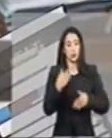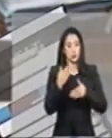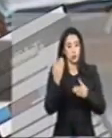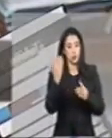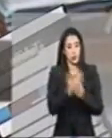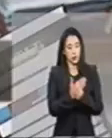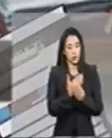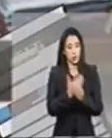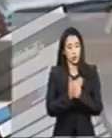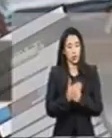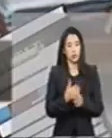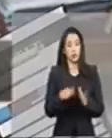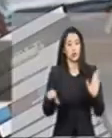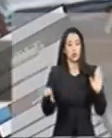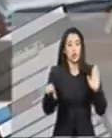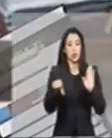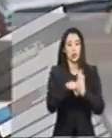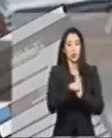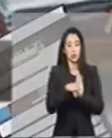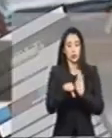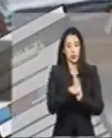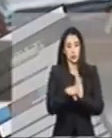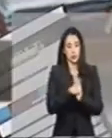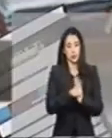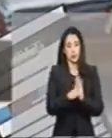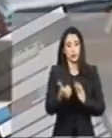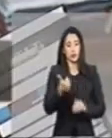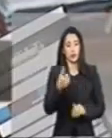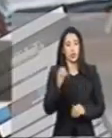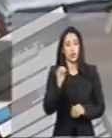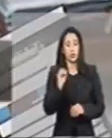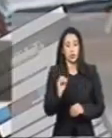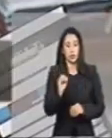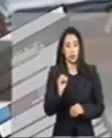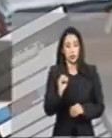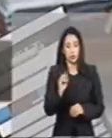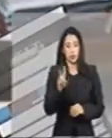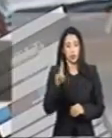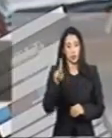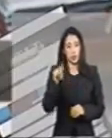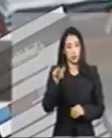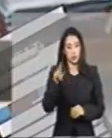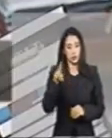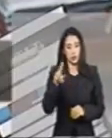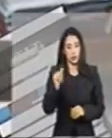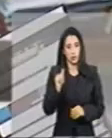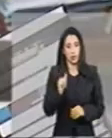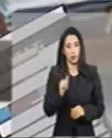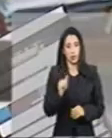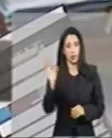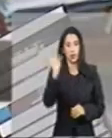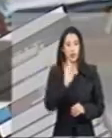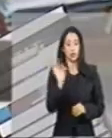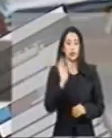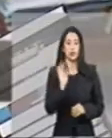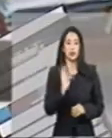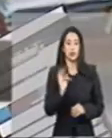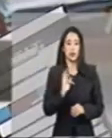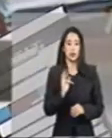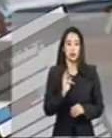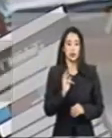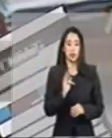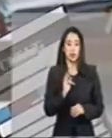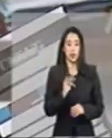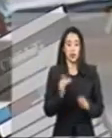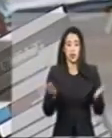colega da vara, da 10ª Vara Federal, da Seção Judiciária do Distrito Federal, e que até